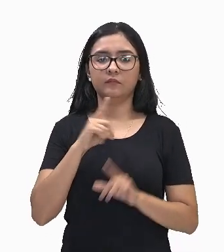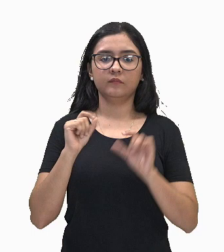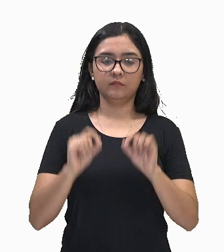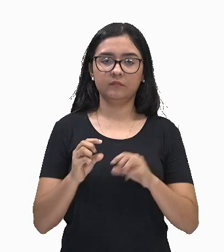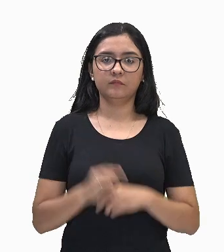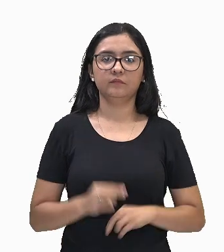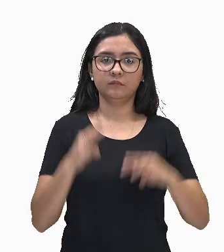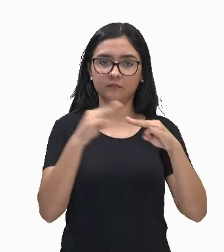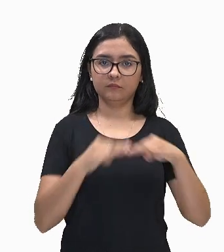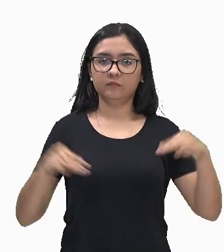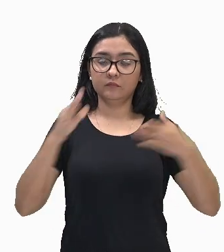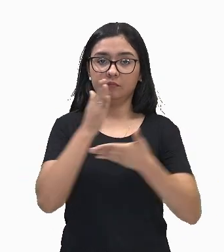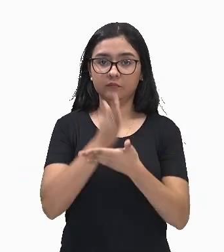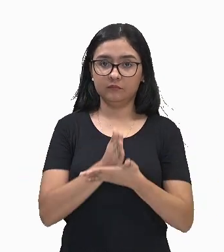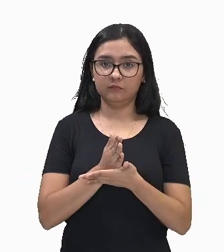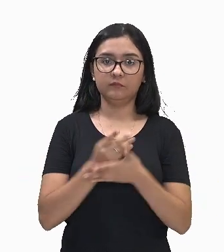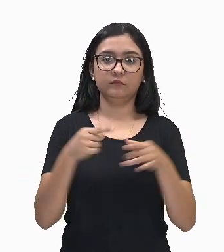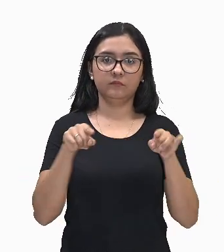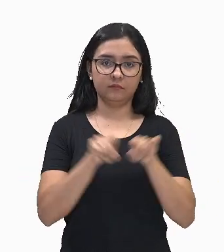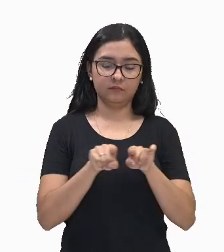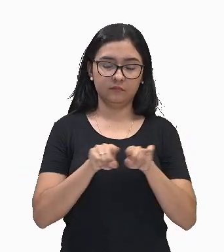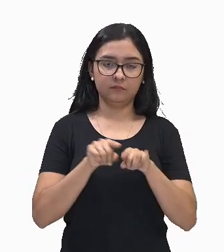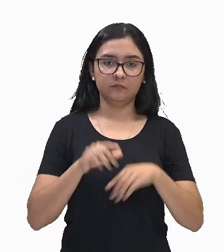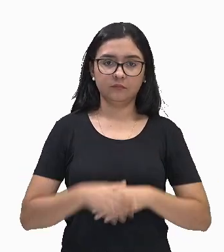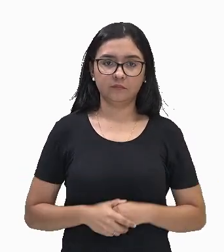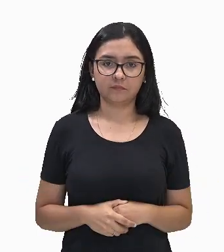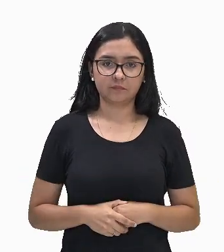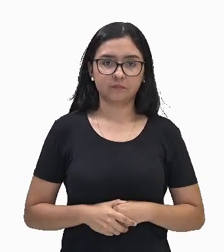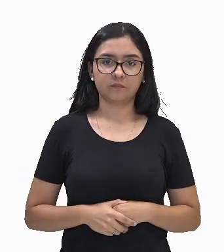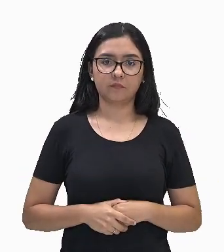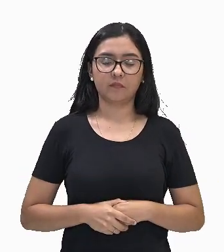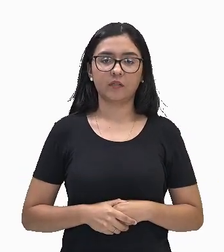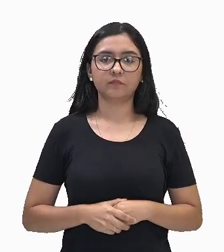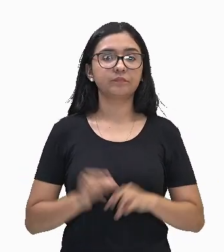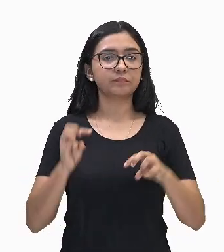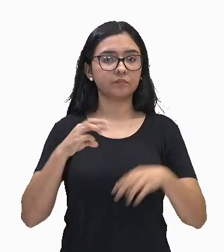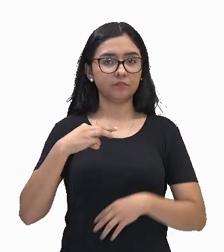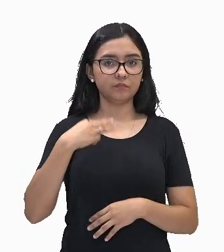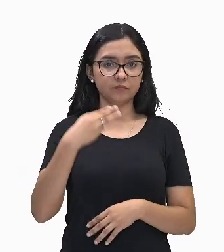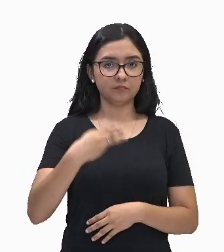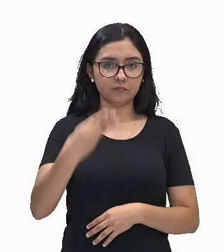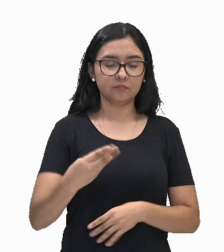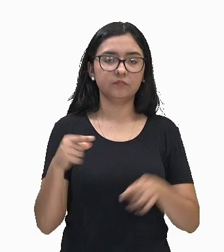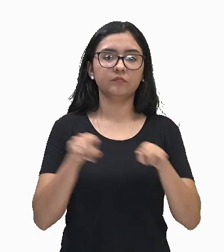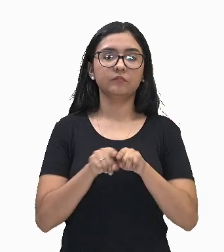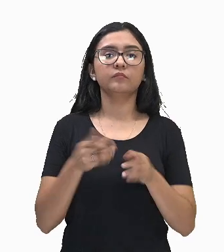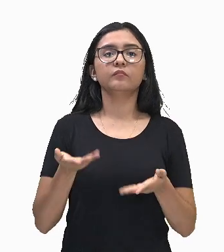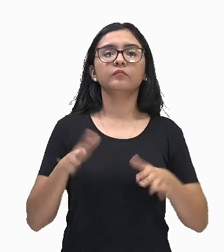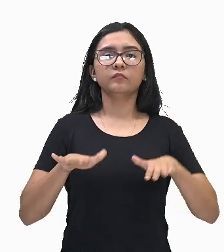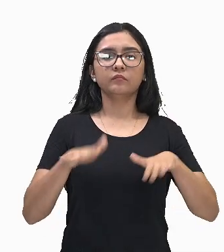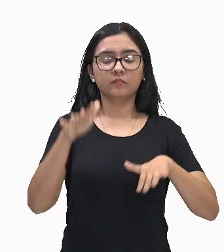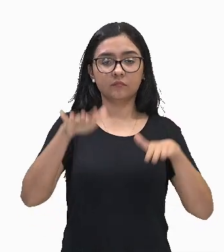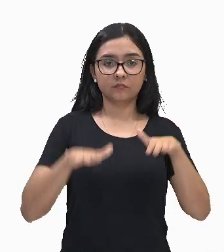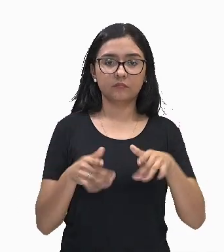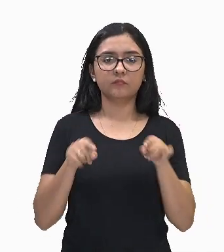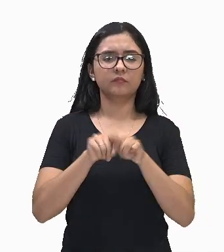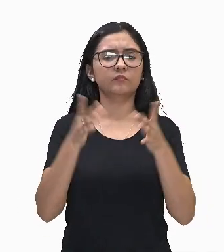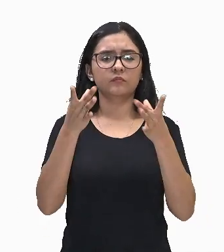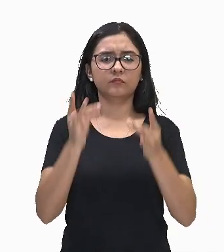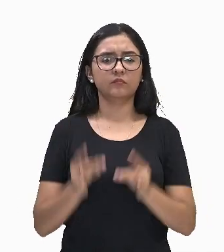conhecimento medidas de tendência Central moda média e mediana detalhamento